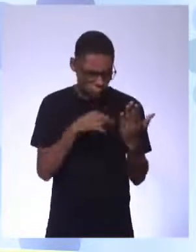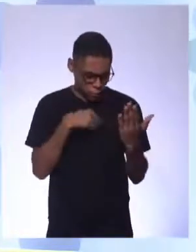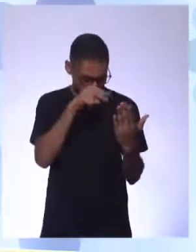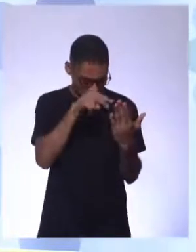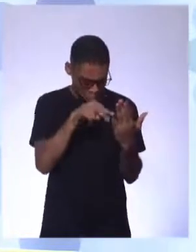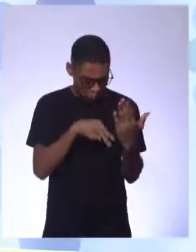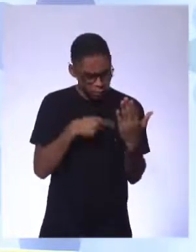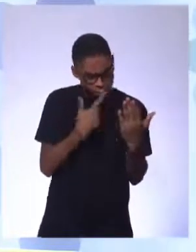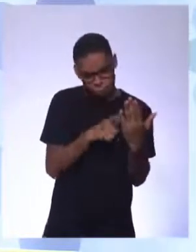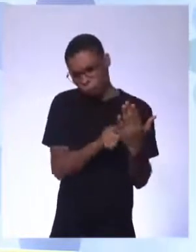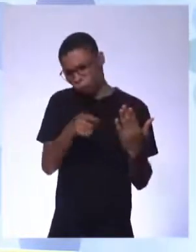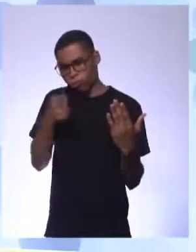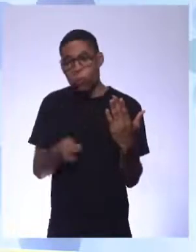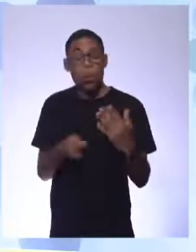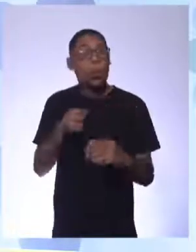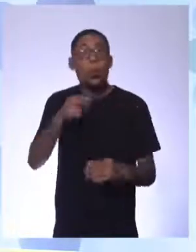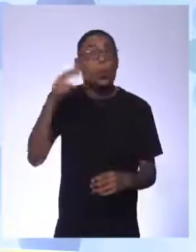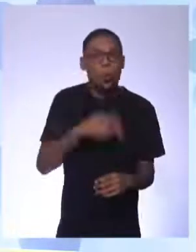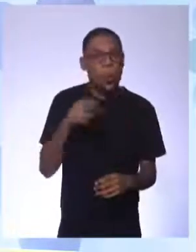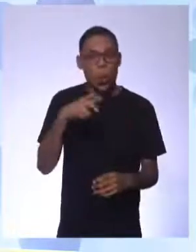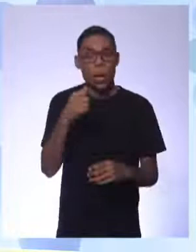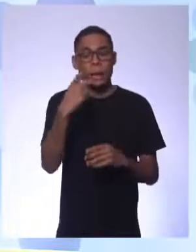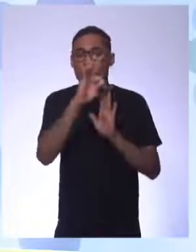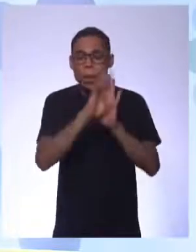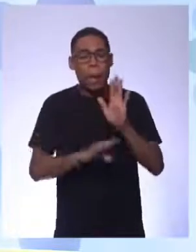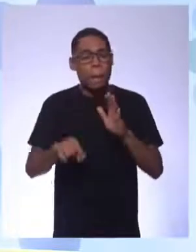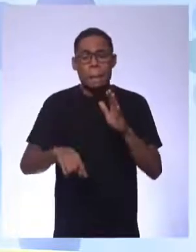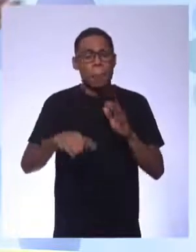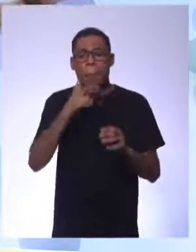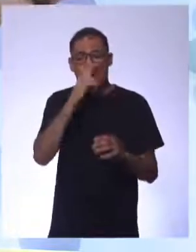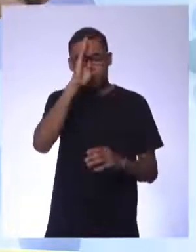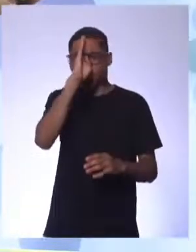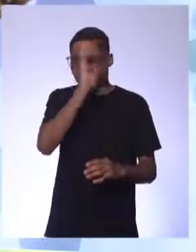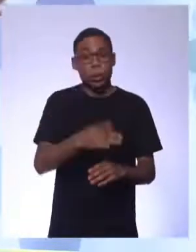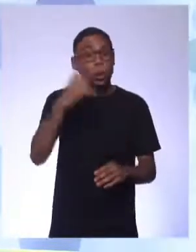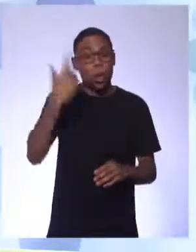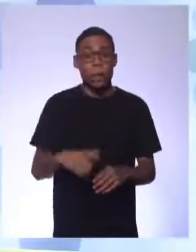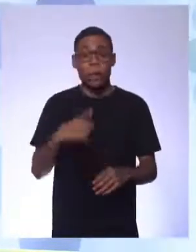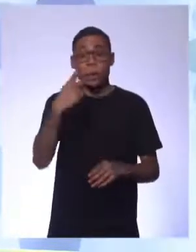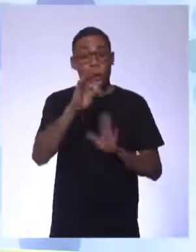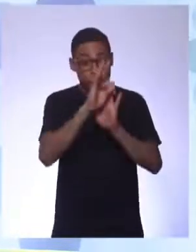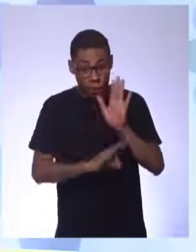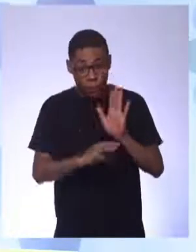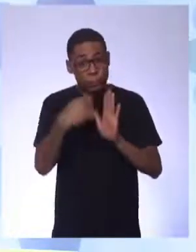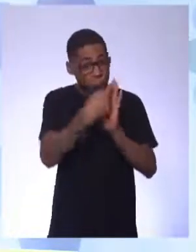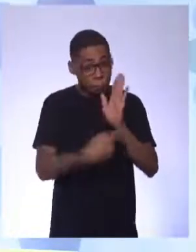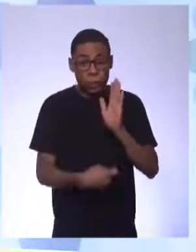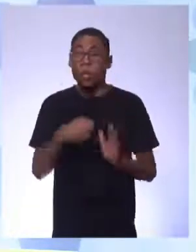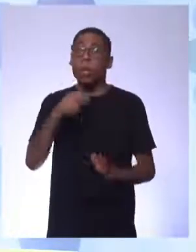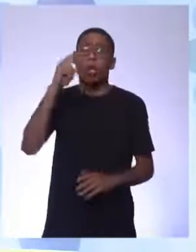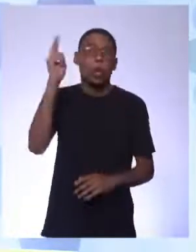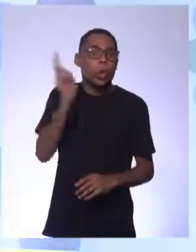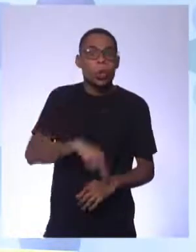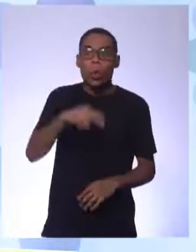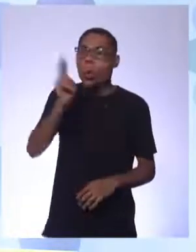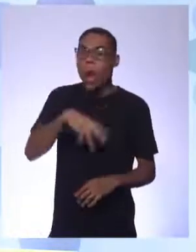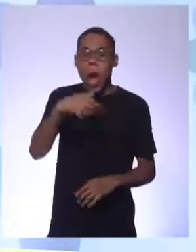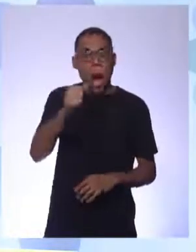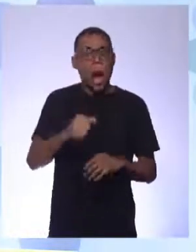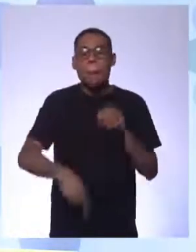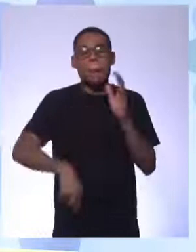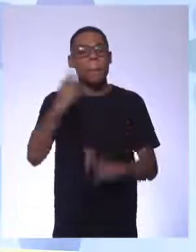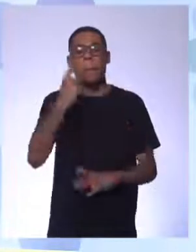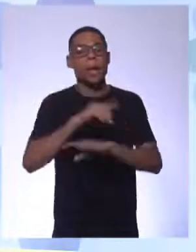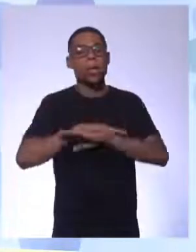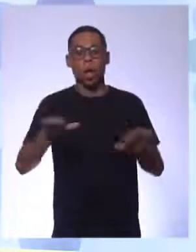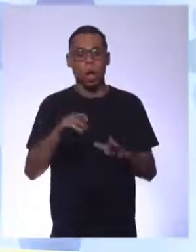nunca... Repito, o seu texto nunca... Vou falar mais uma vez. O seu texto nunca vai ficar bom da primeira